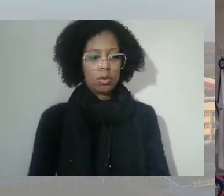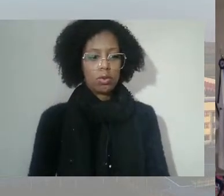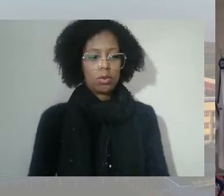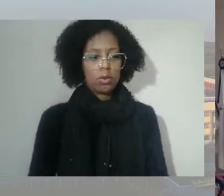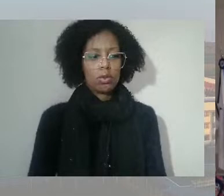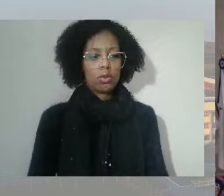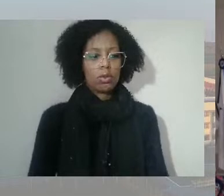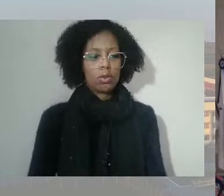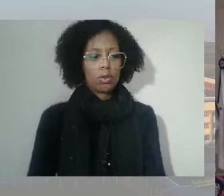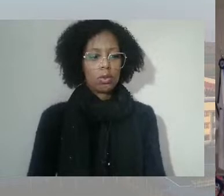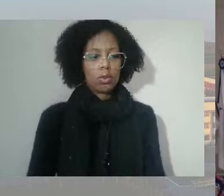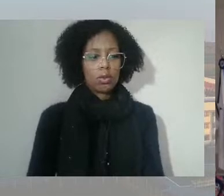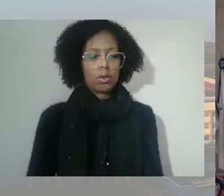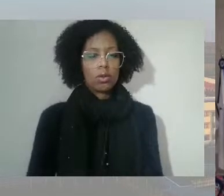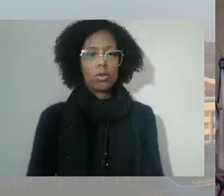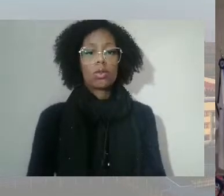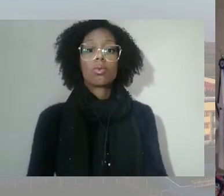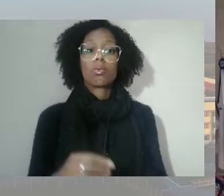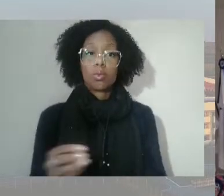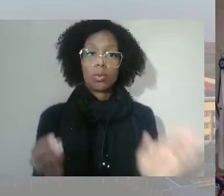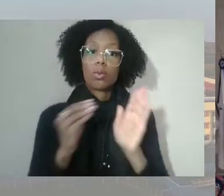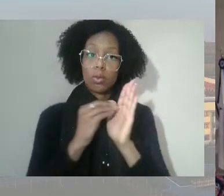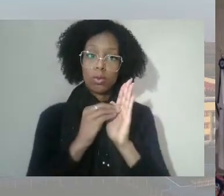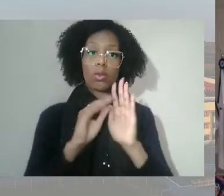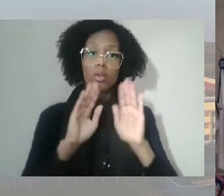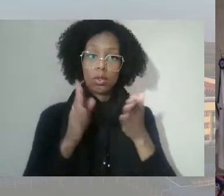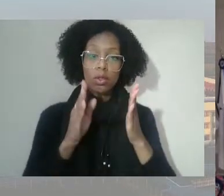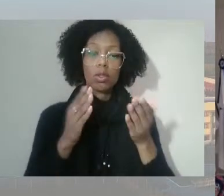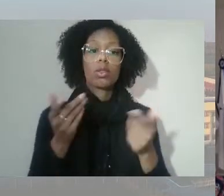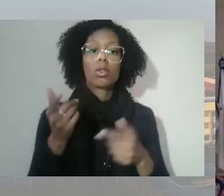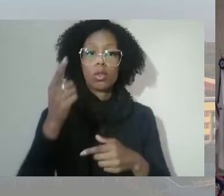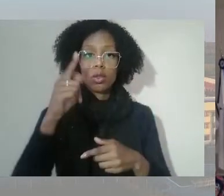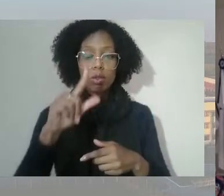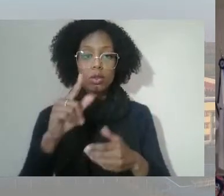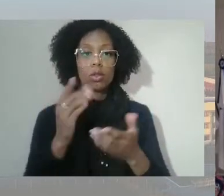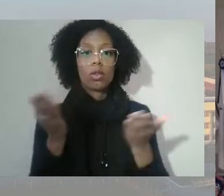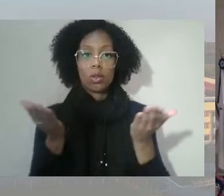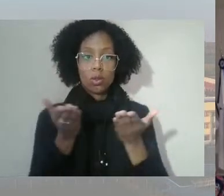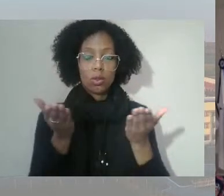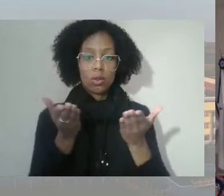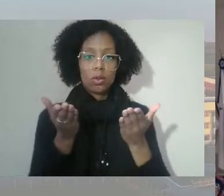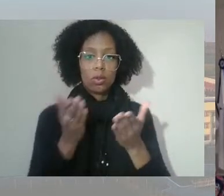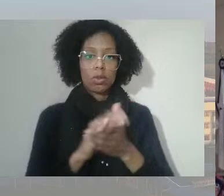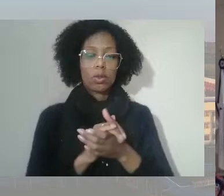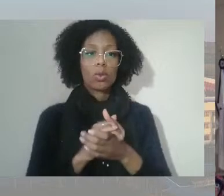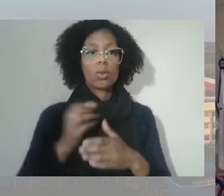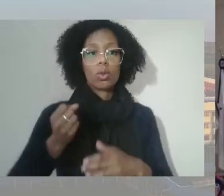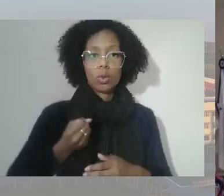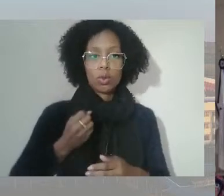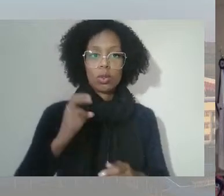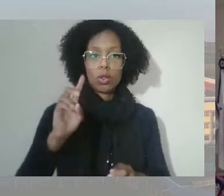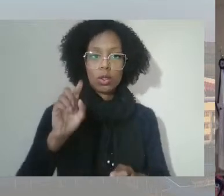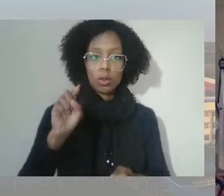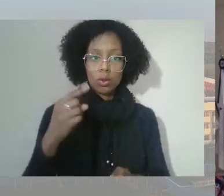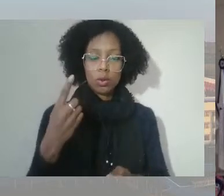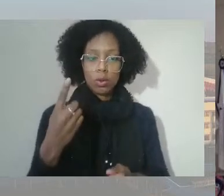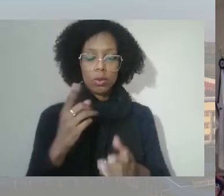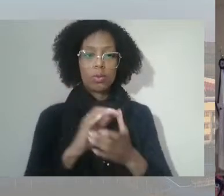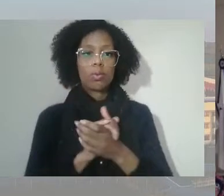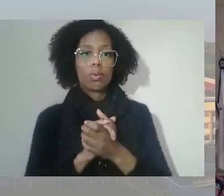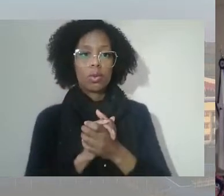Ok, então incluído esses dois pontos. Passando então à ordem do dia, o item 5, 5.1, Gabinete da